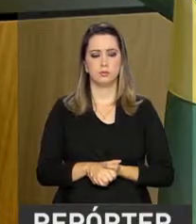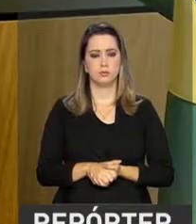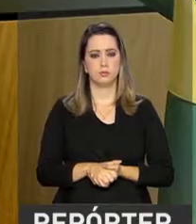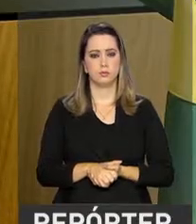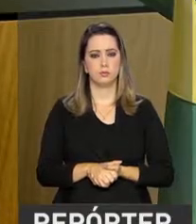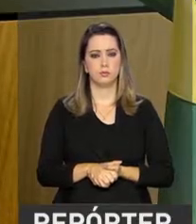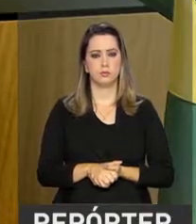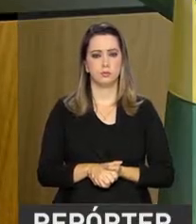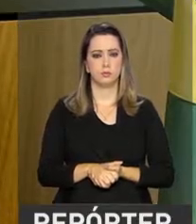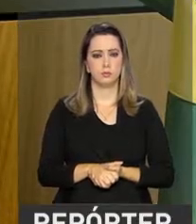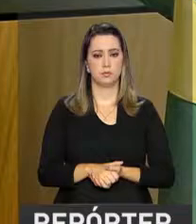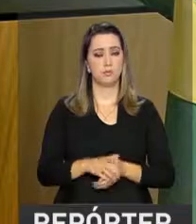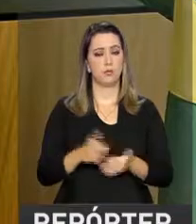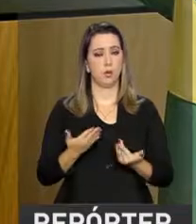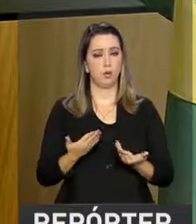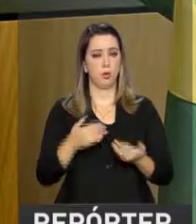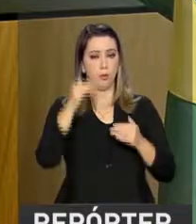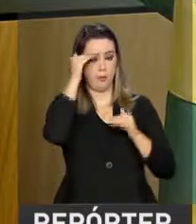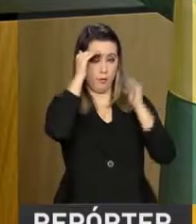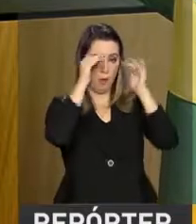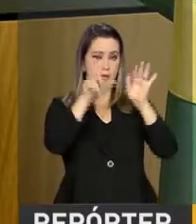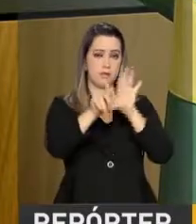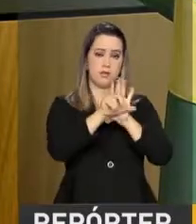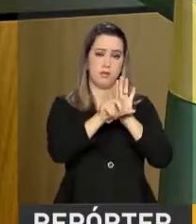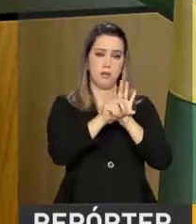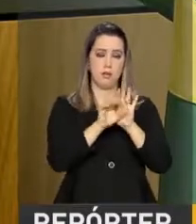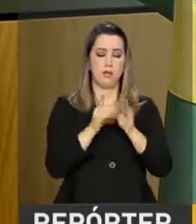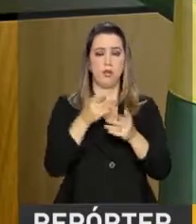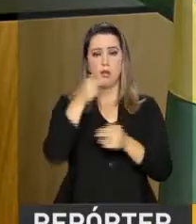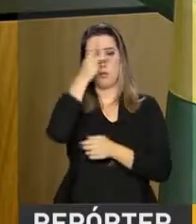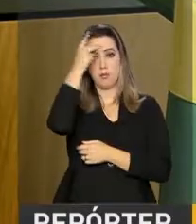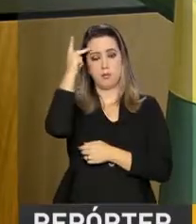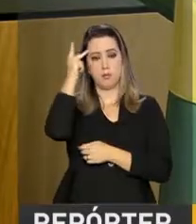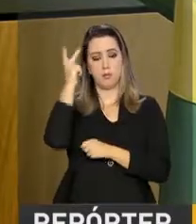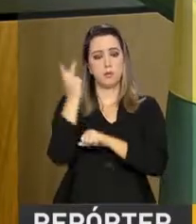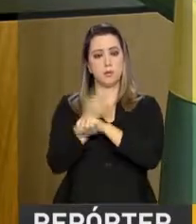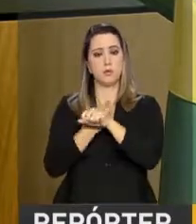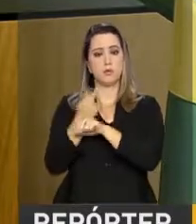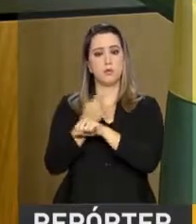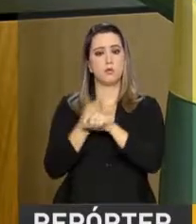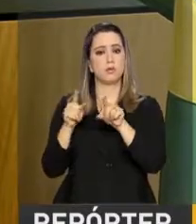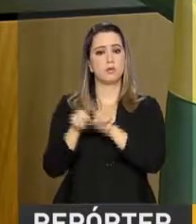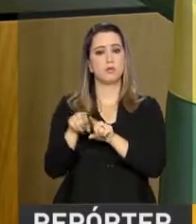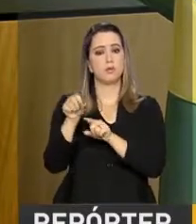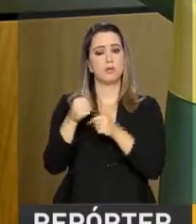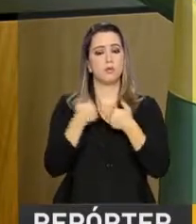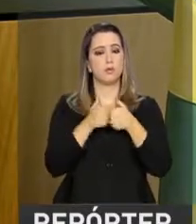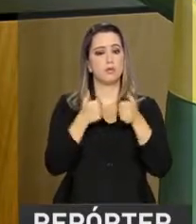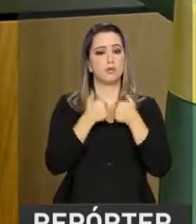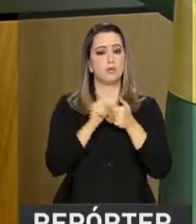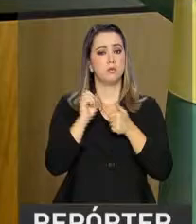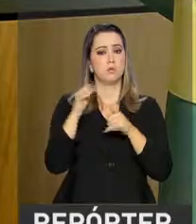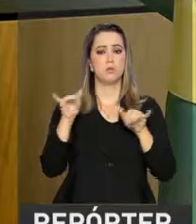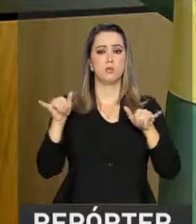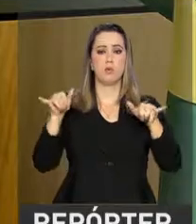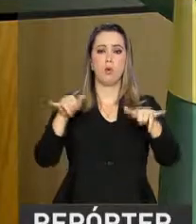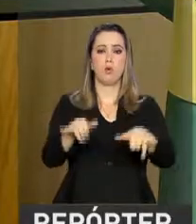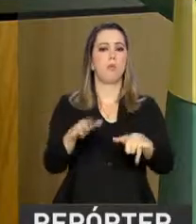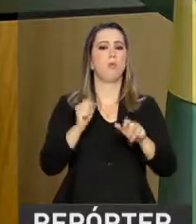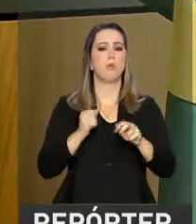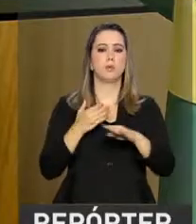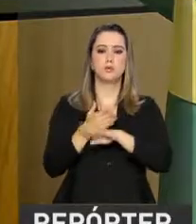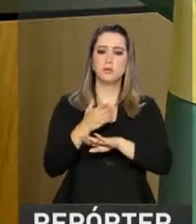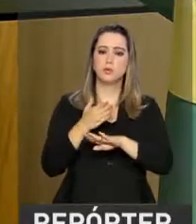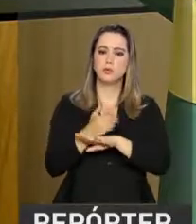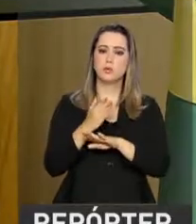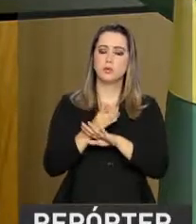Por parte da legalidade, o usuário, ao acessar o modelo de transporte, seja terrestre, seja aéreo, ele terá o direito de embarcar com